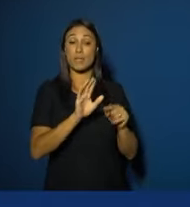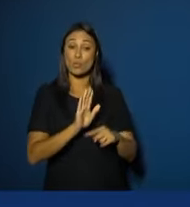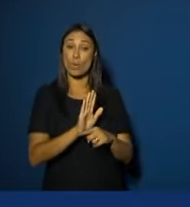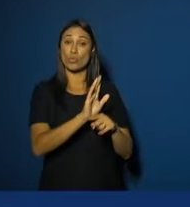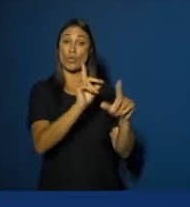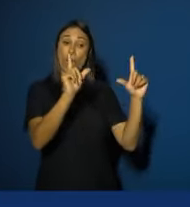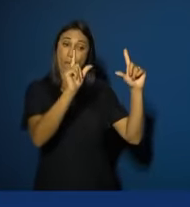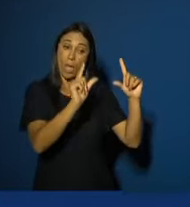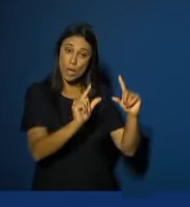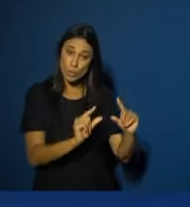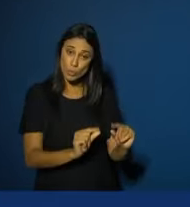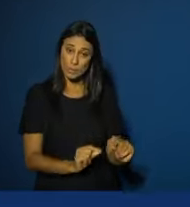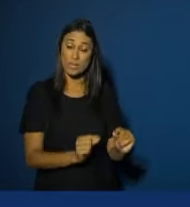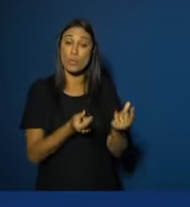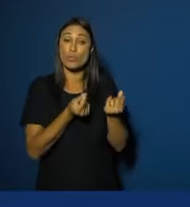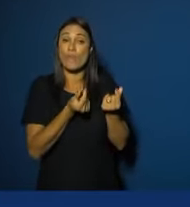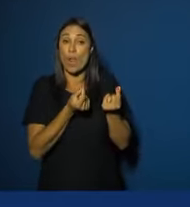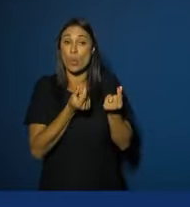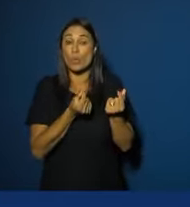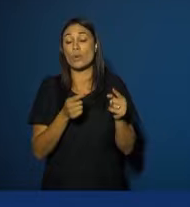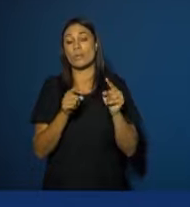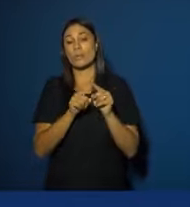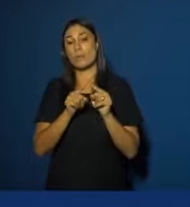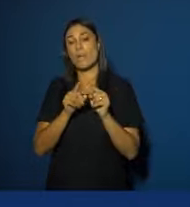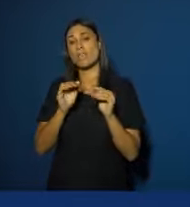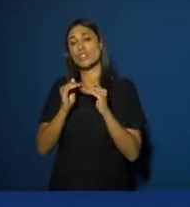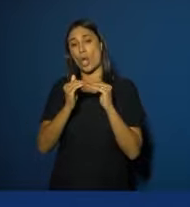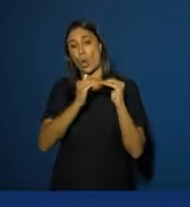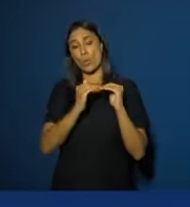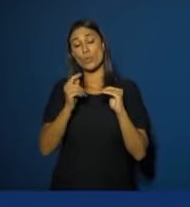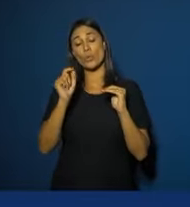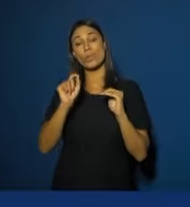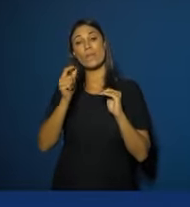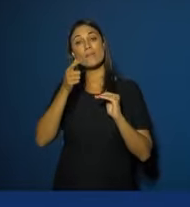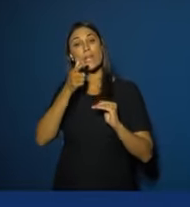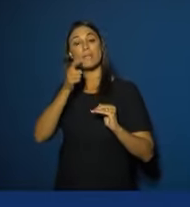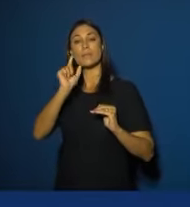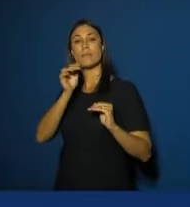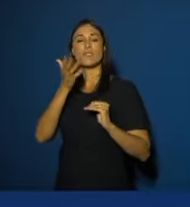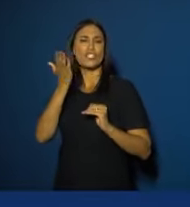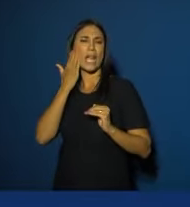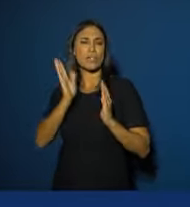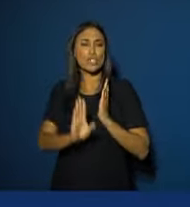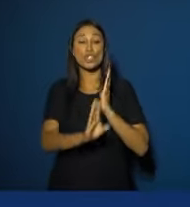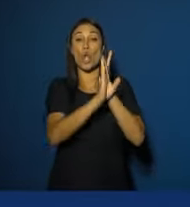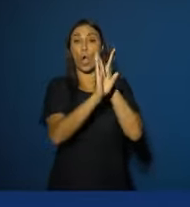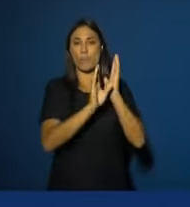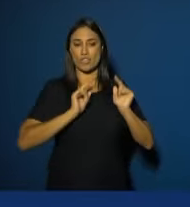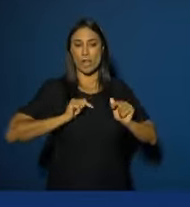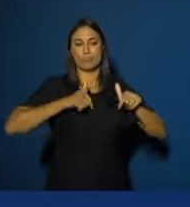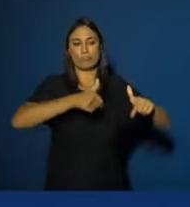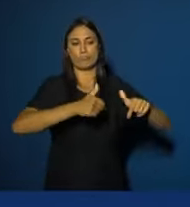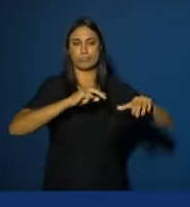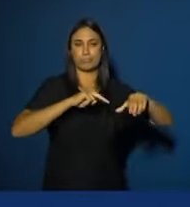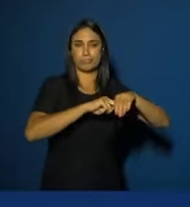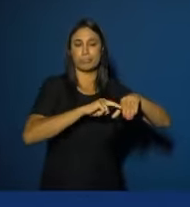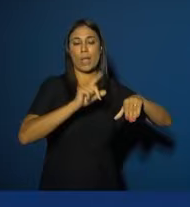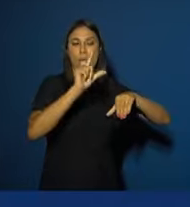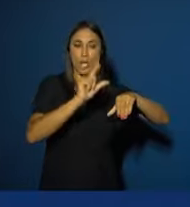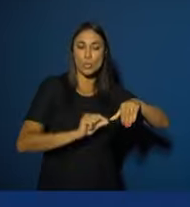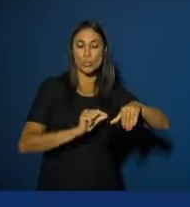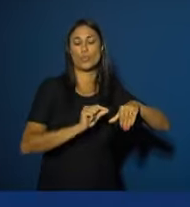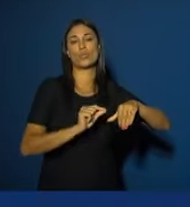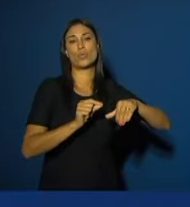ajuda a reduzir custos hospitalares na medida que você antecipa o diagnóstico, preserva vidas, reduz